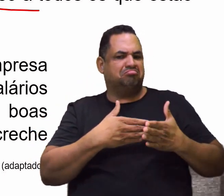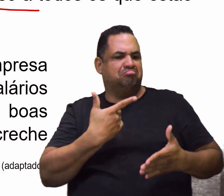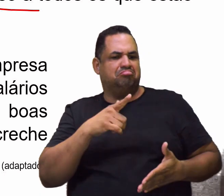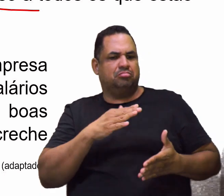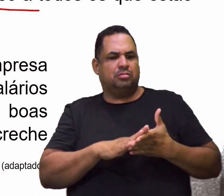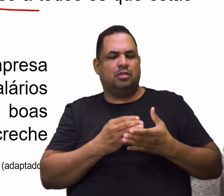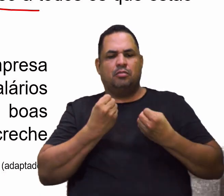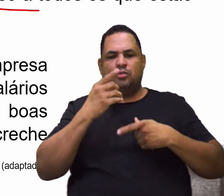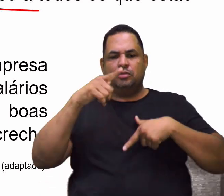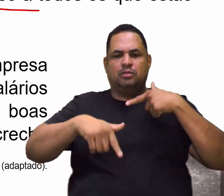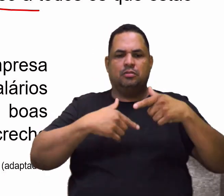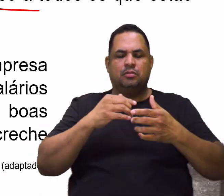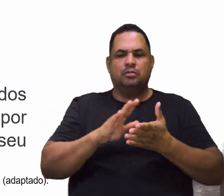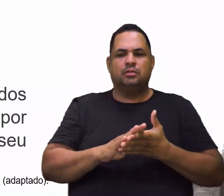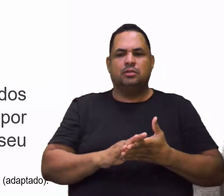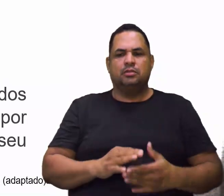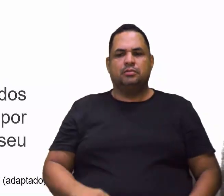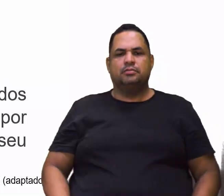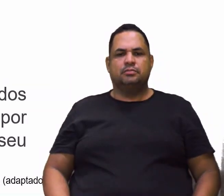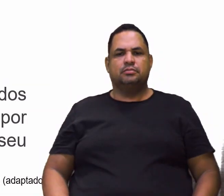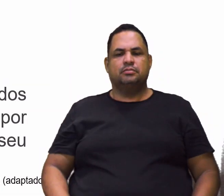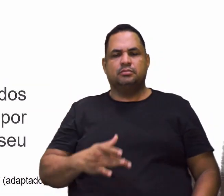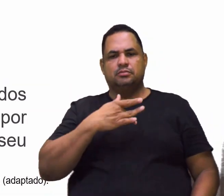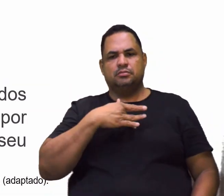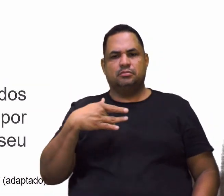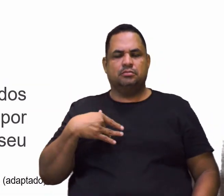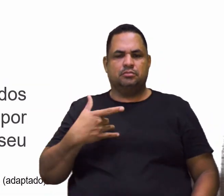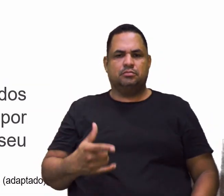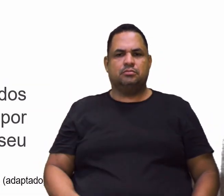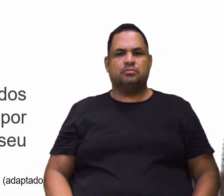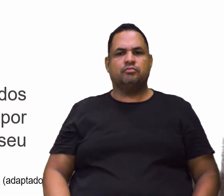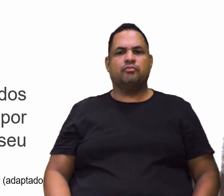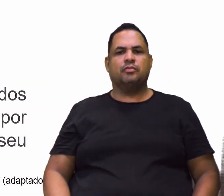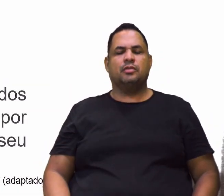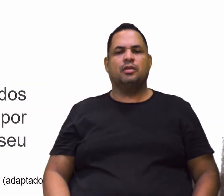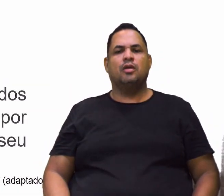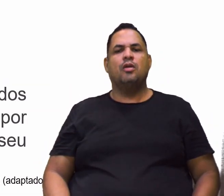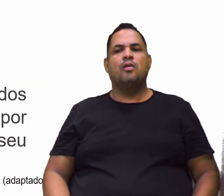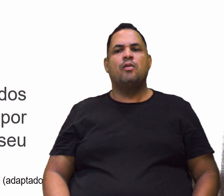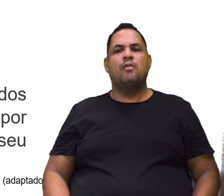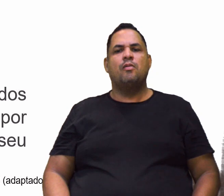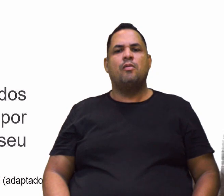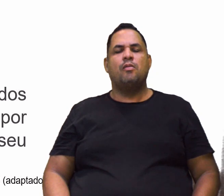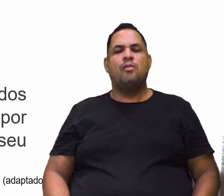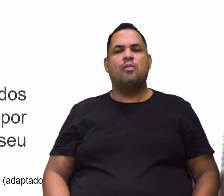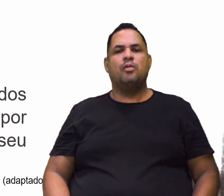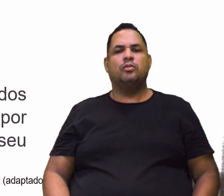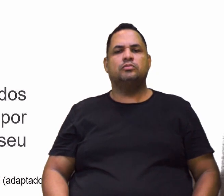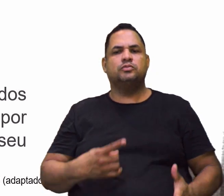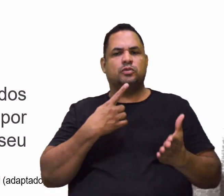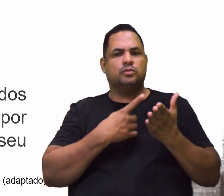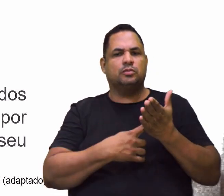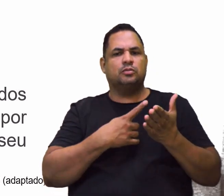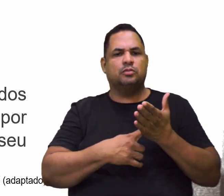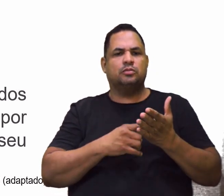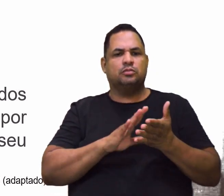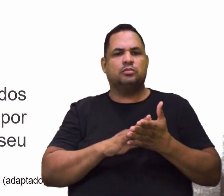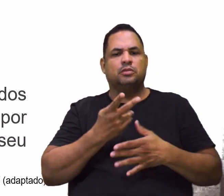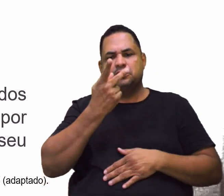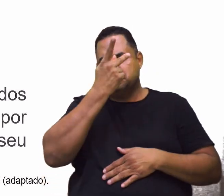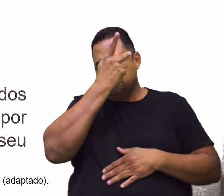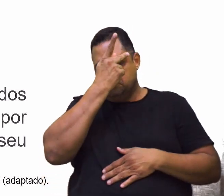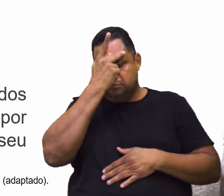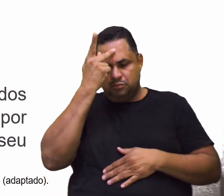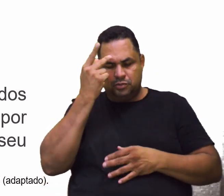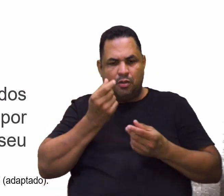condições de trabalho, plano de saúde, etc. Ou o outro ponto aqui. compromisso com os